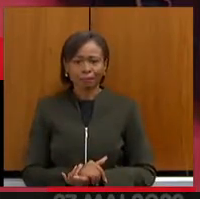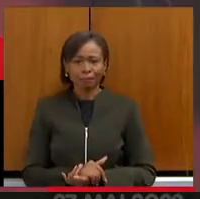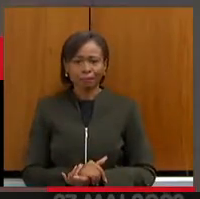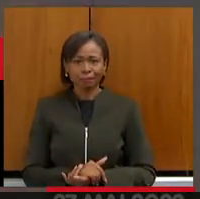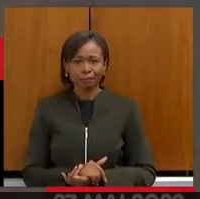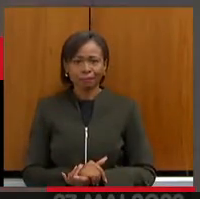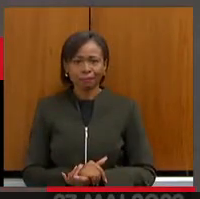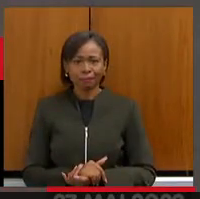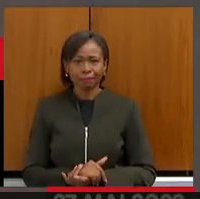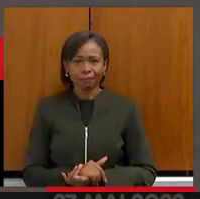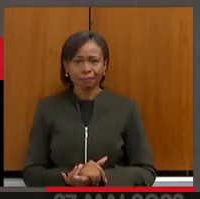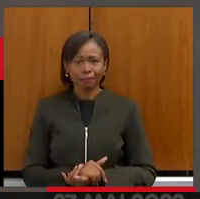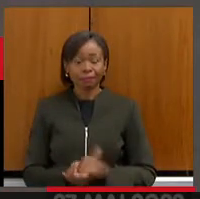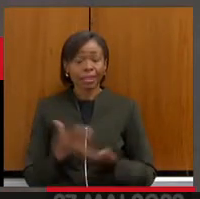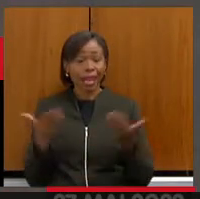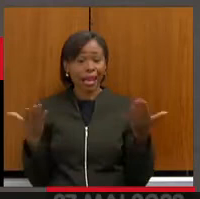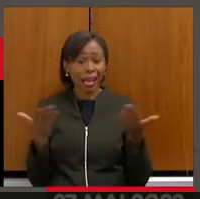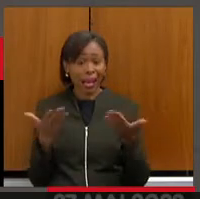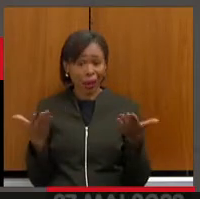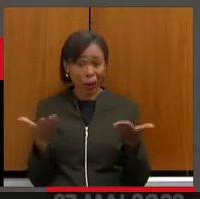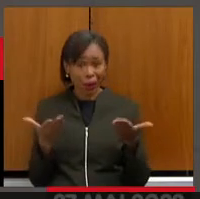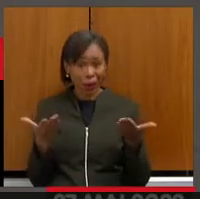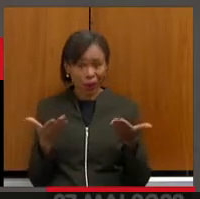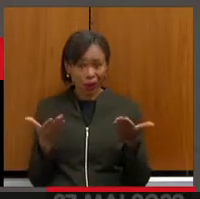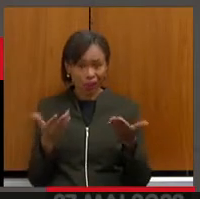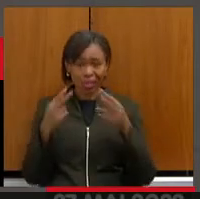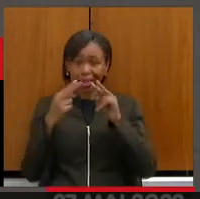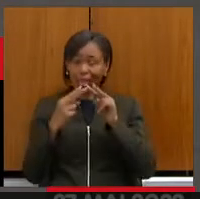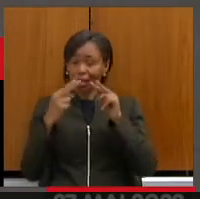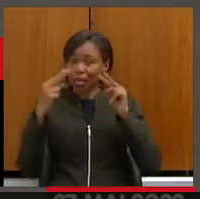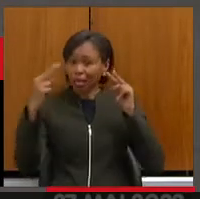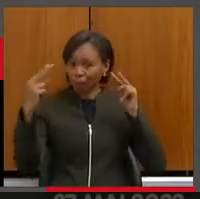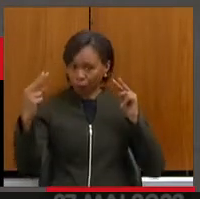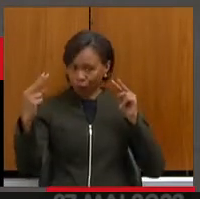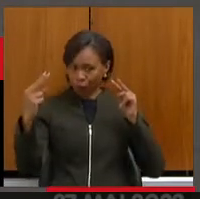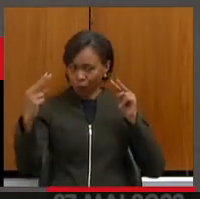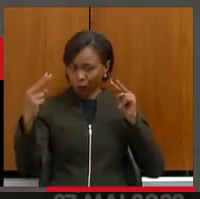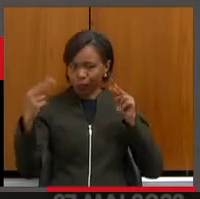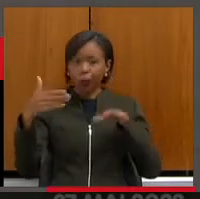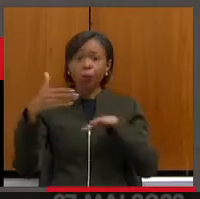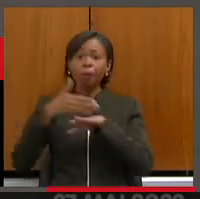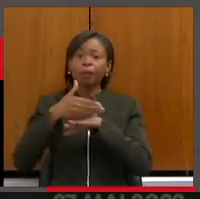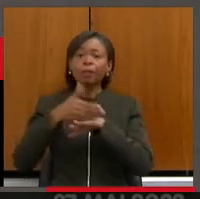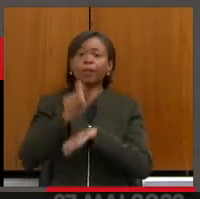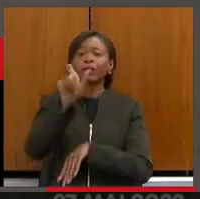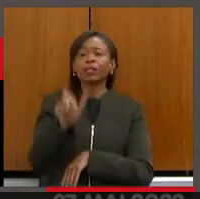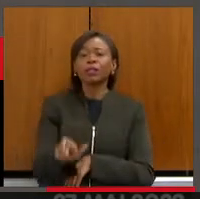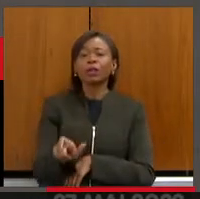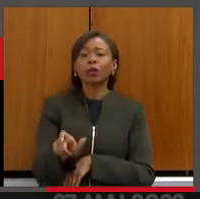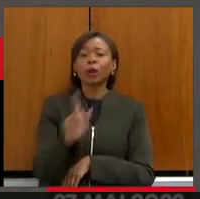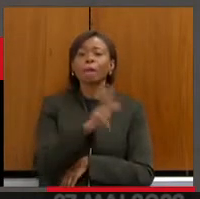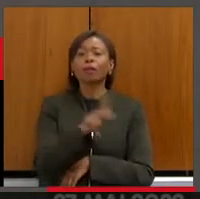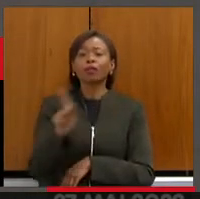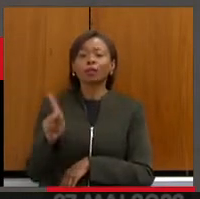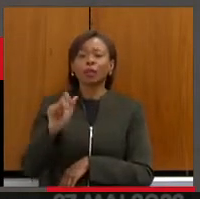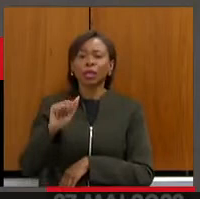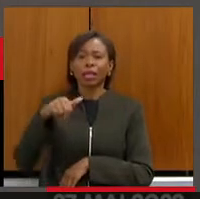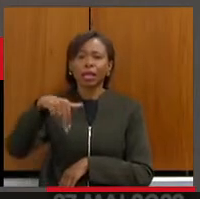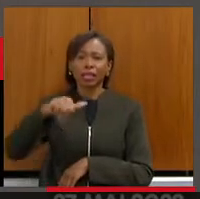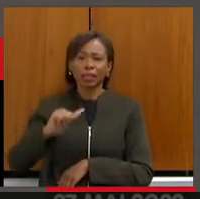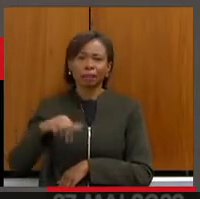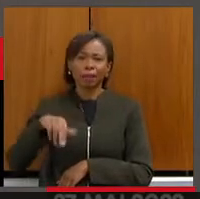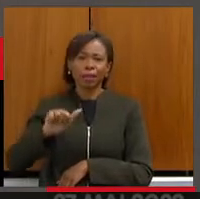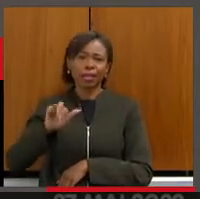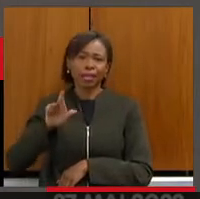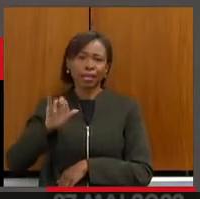hoje ouviremos agora de forma remota a participação da professora Ana Maria